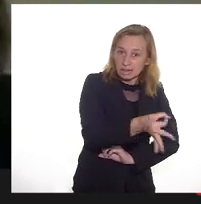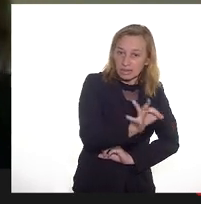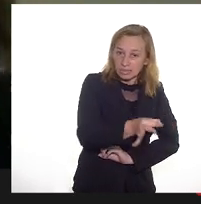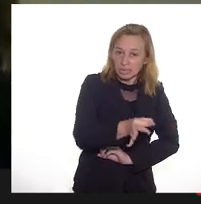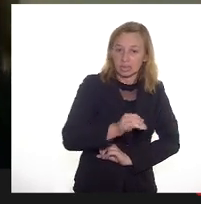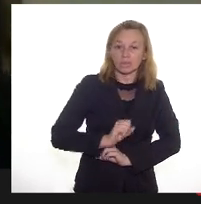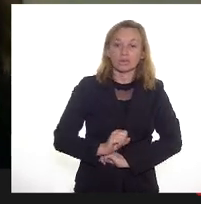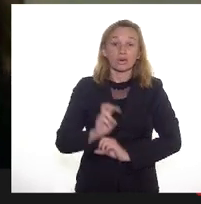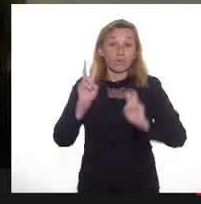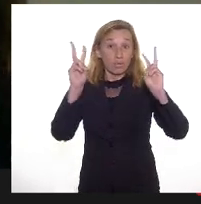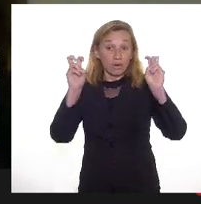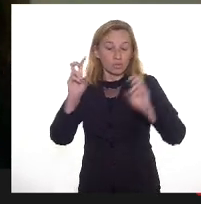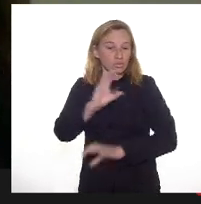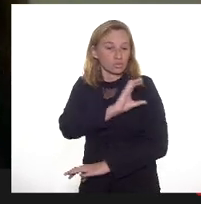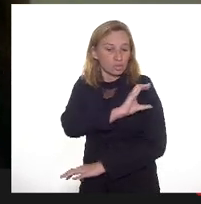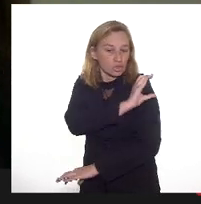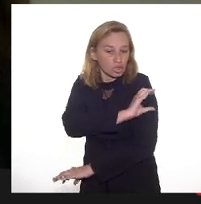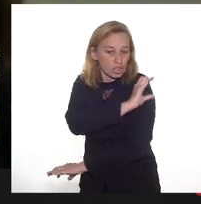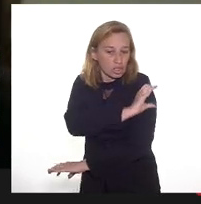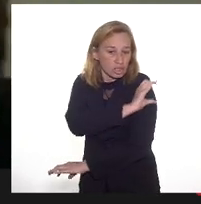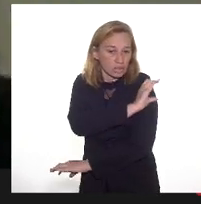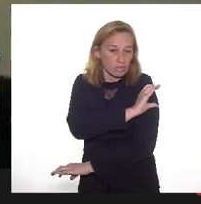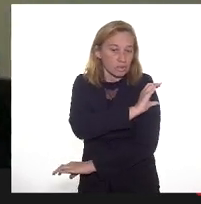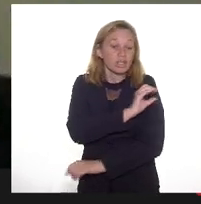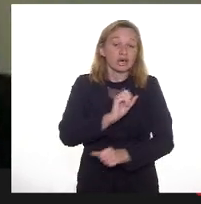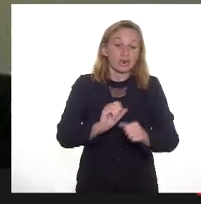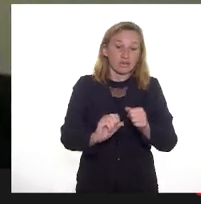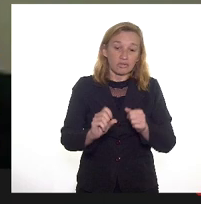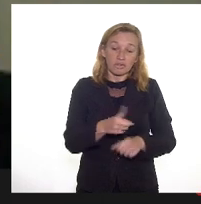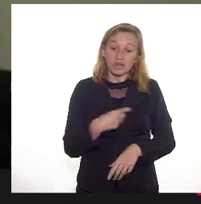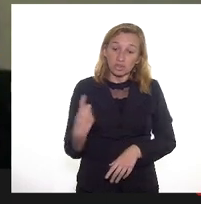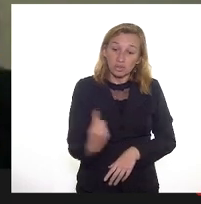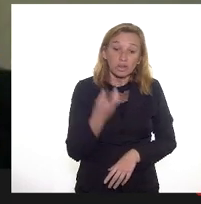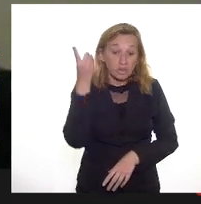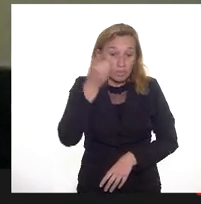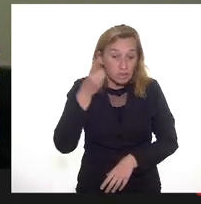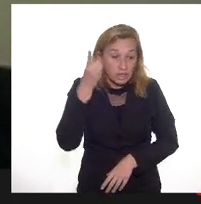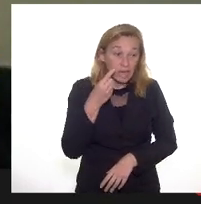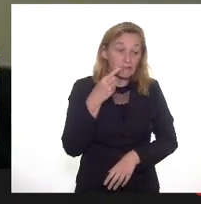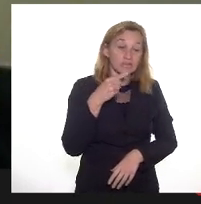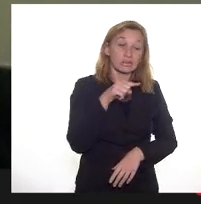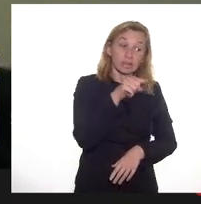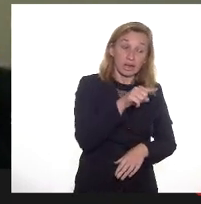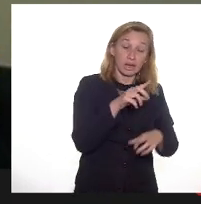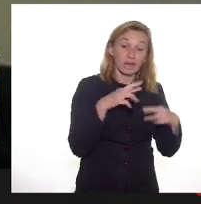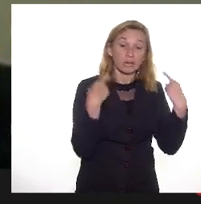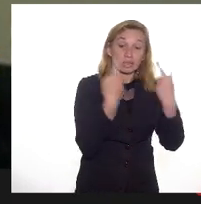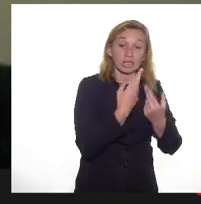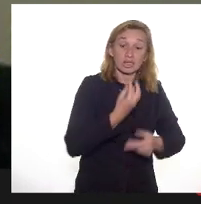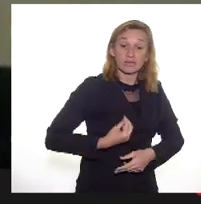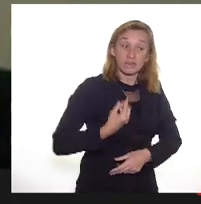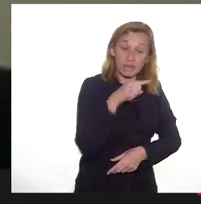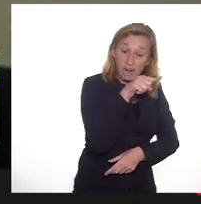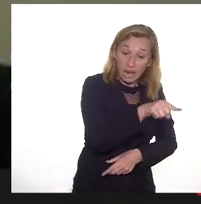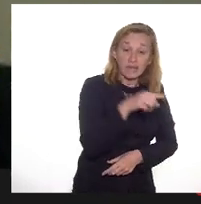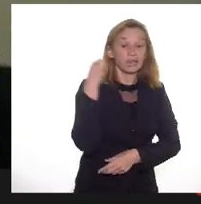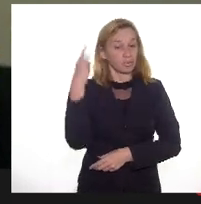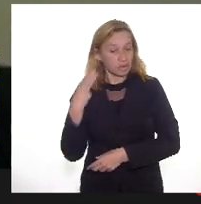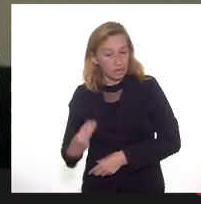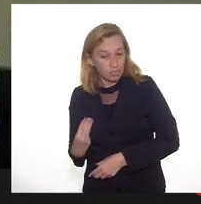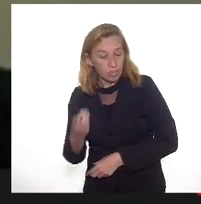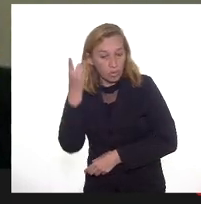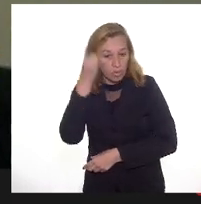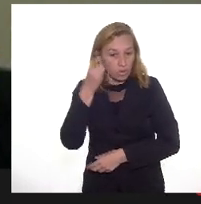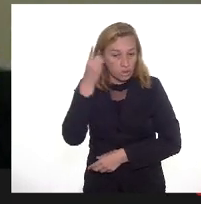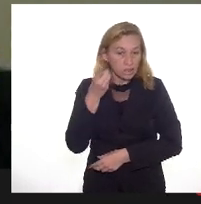a questão de Campos que levou os deputados que estavam naquela da audiência, entre esses deputados, deputada Mônica,